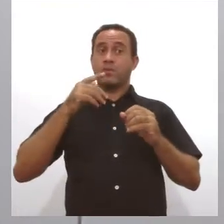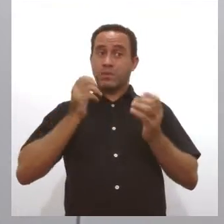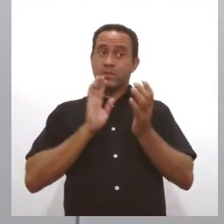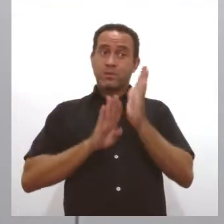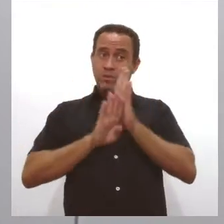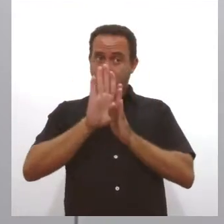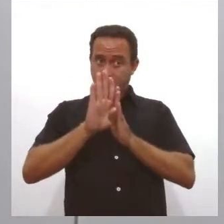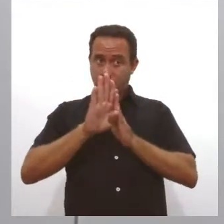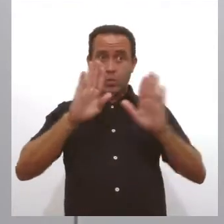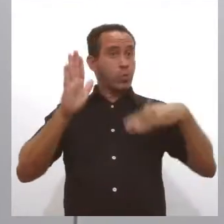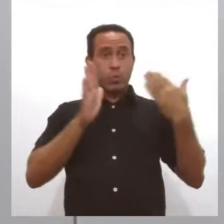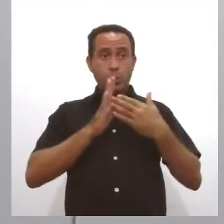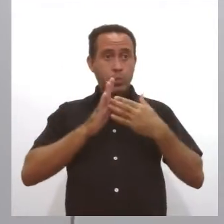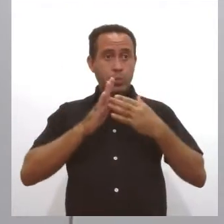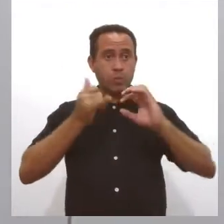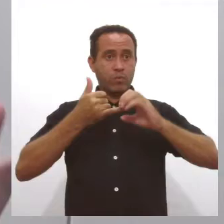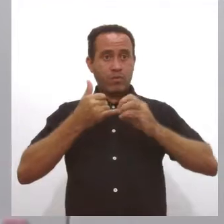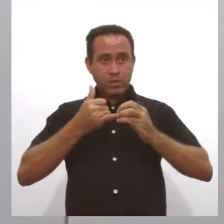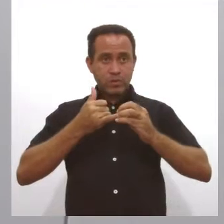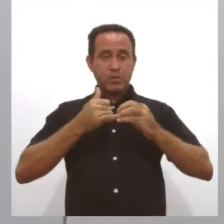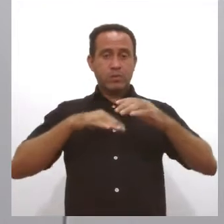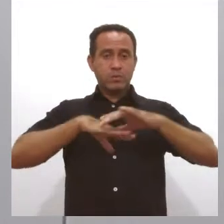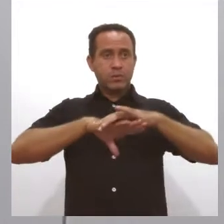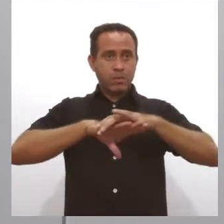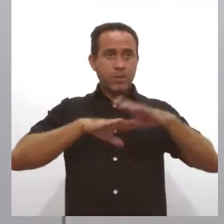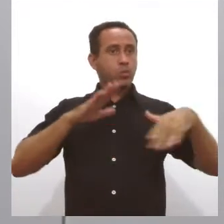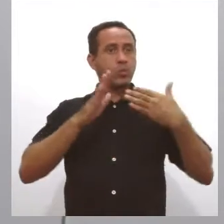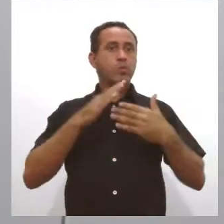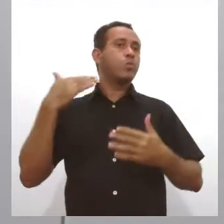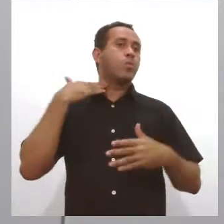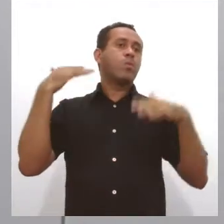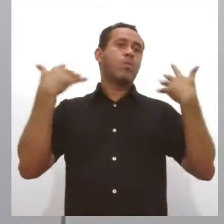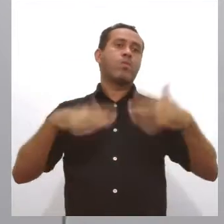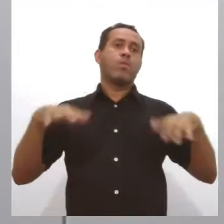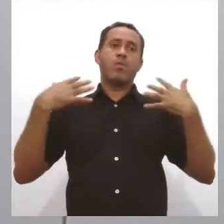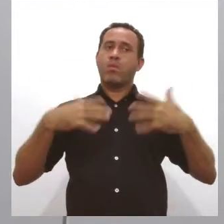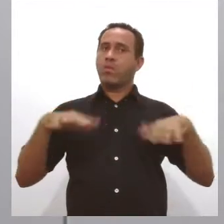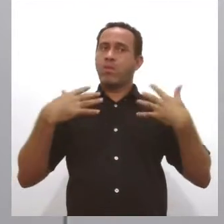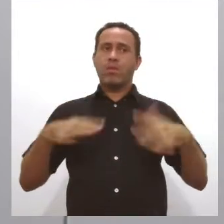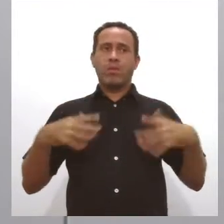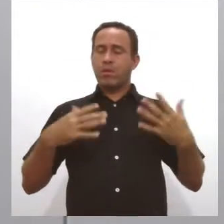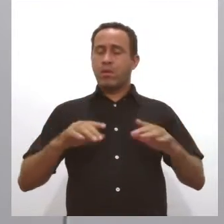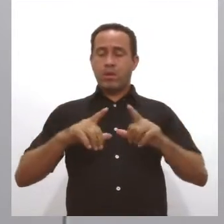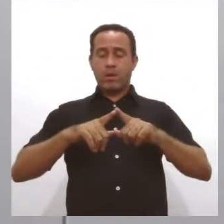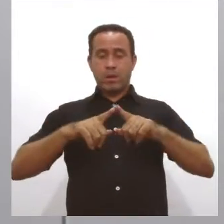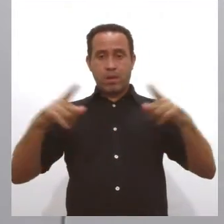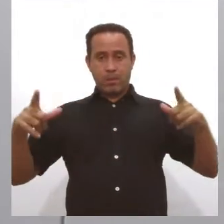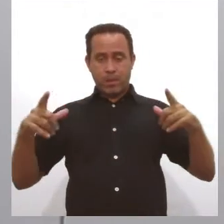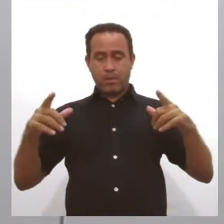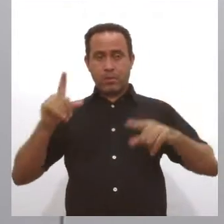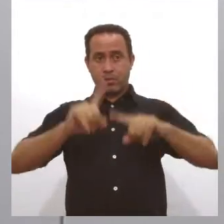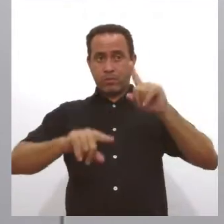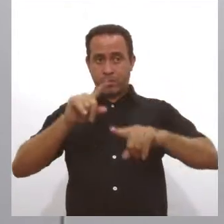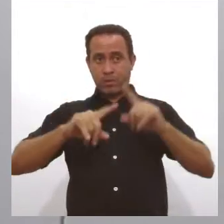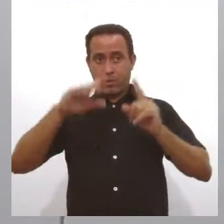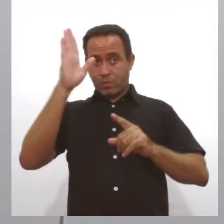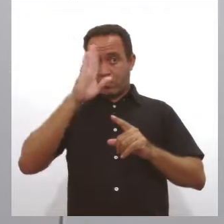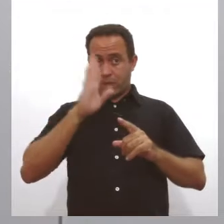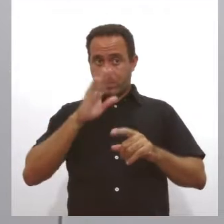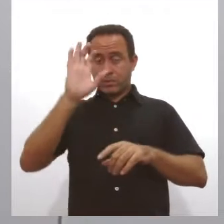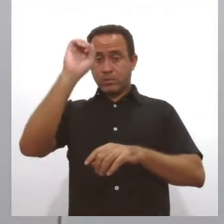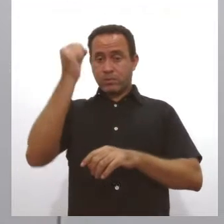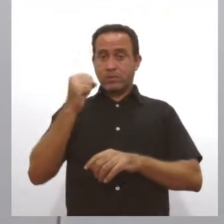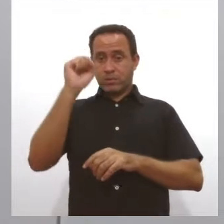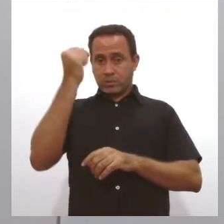caro, sapato mais caro, roupa mais cara, tudo mais caro. A grande maioria das mercadorias e dos produtos aqui no Brasil e no estado de